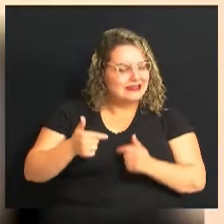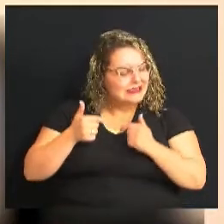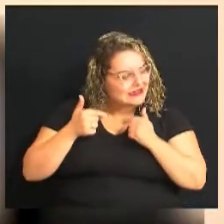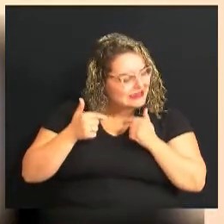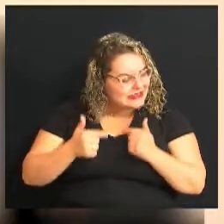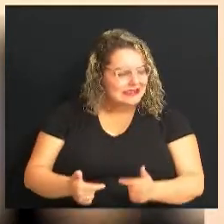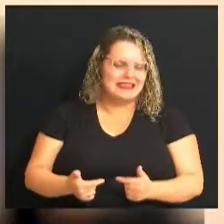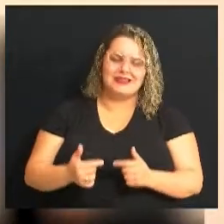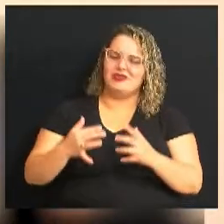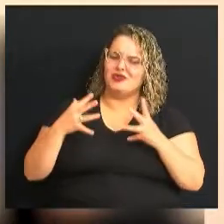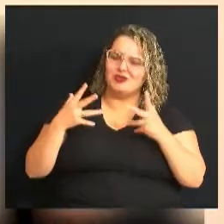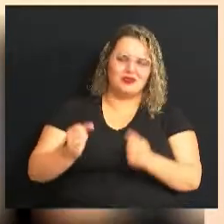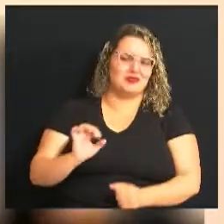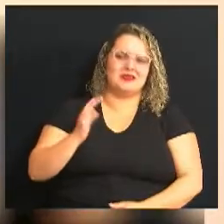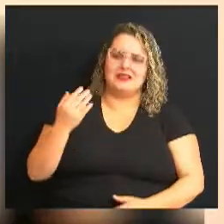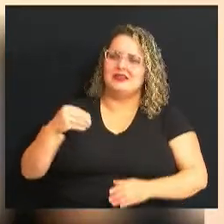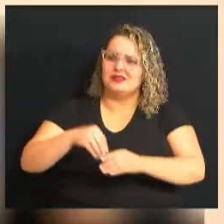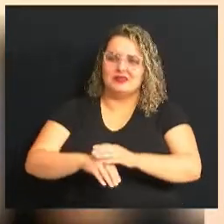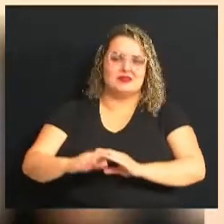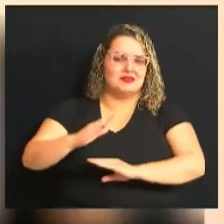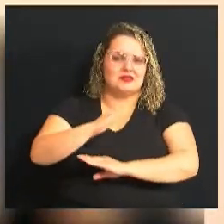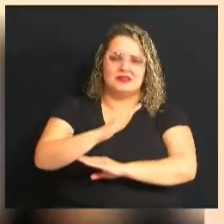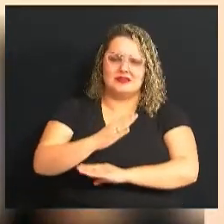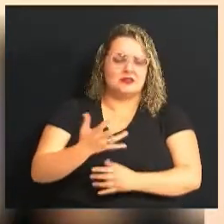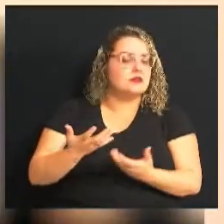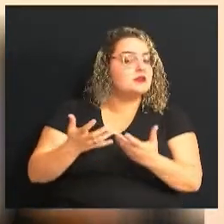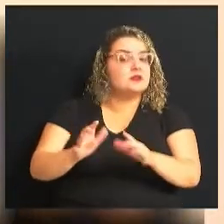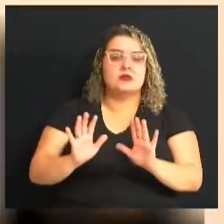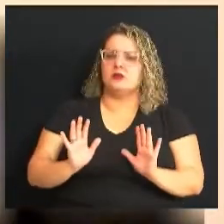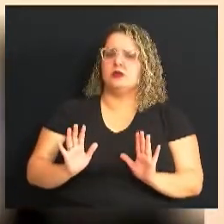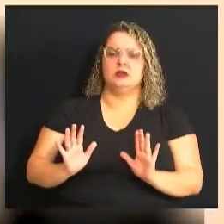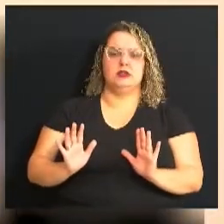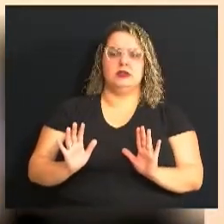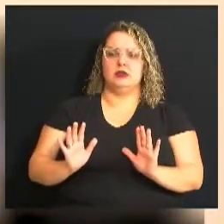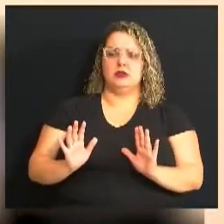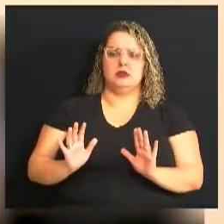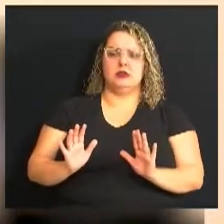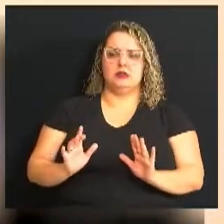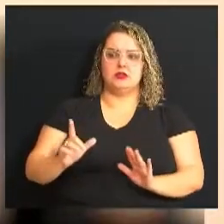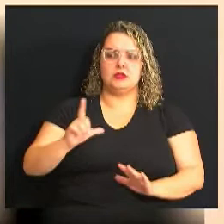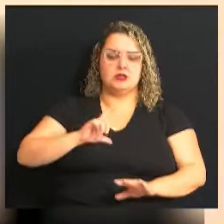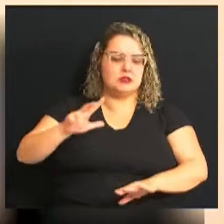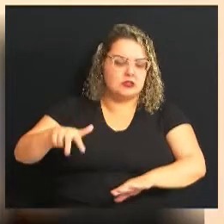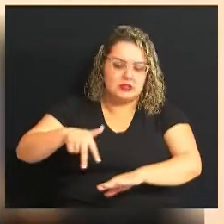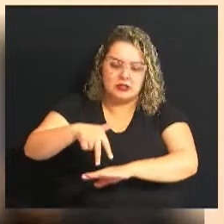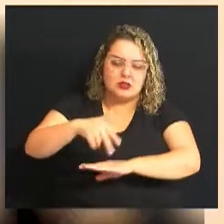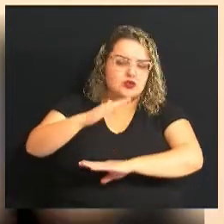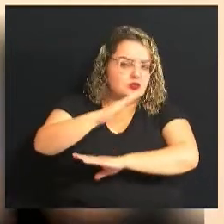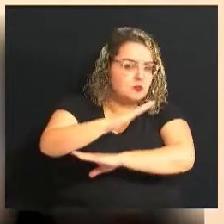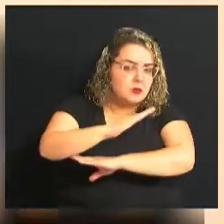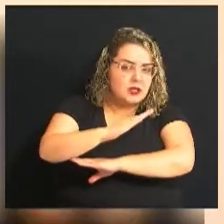casa. E não gostaria de ter que assumir a casa